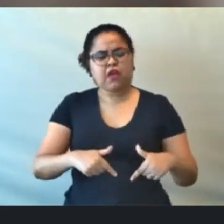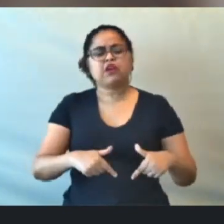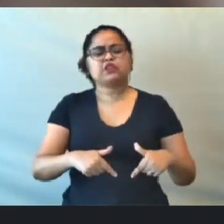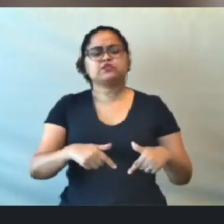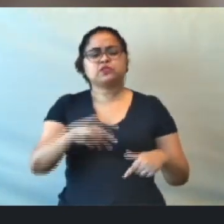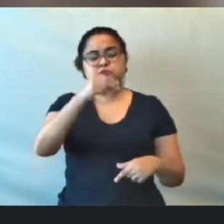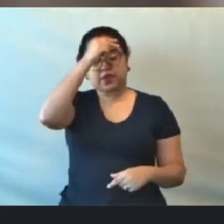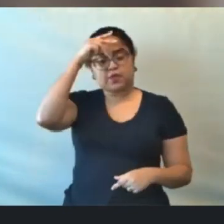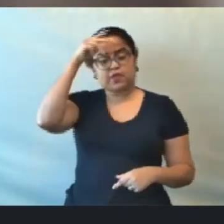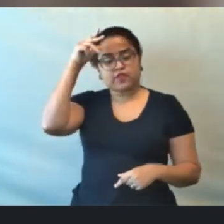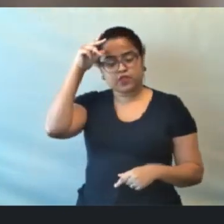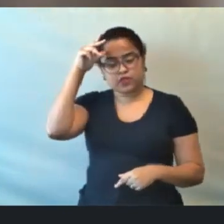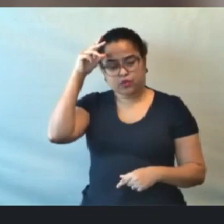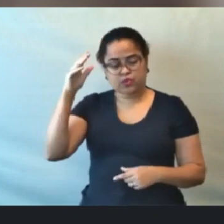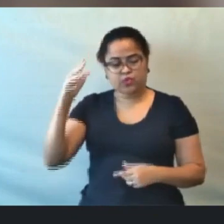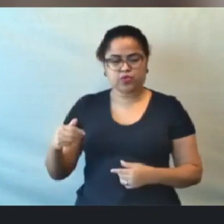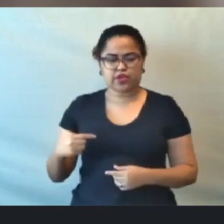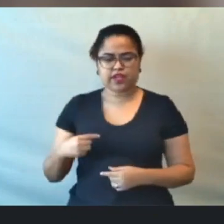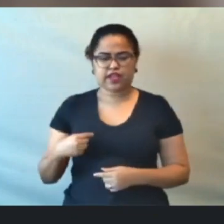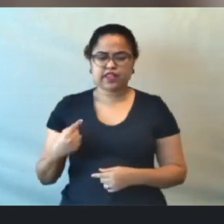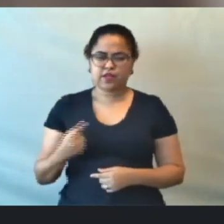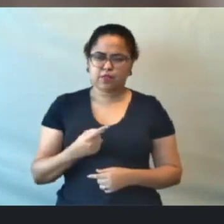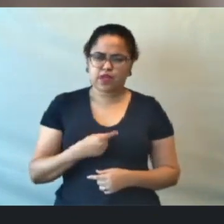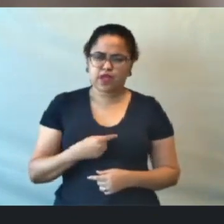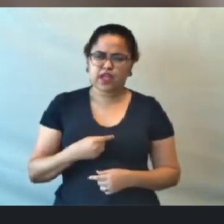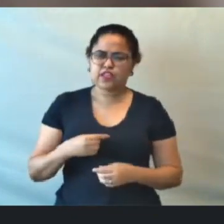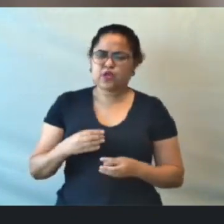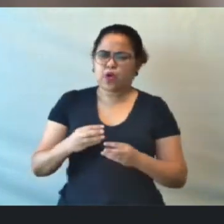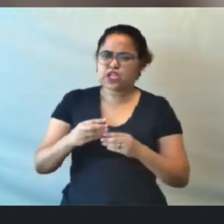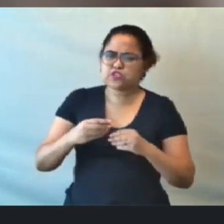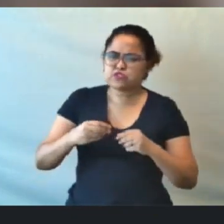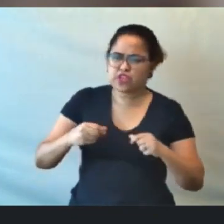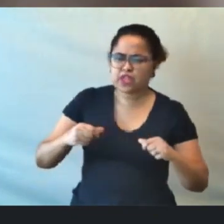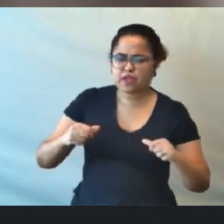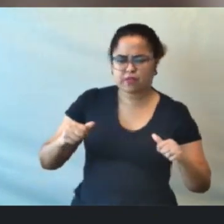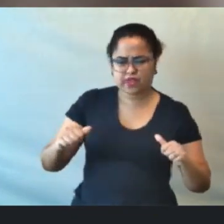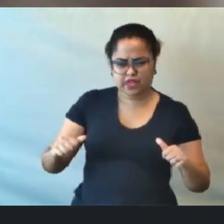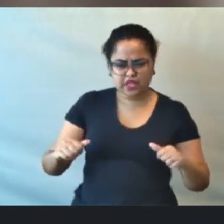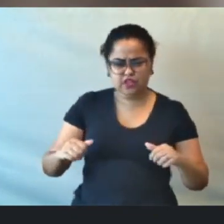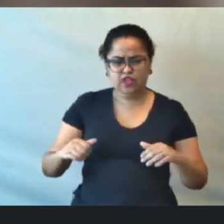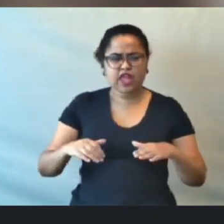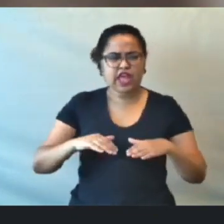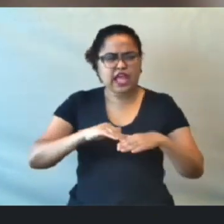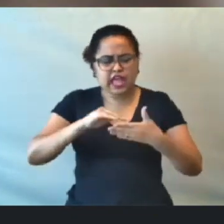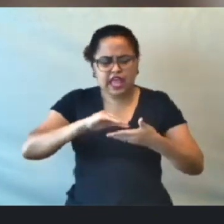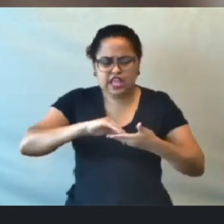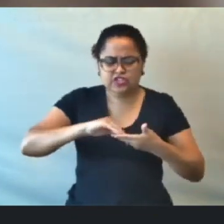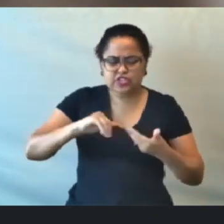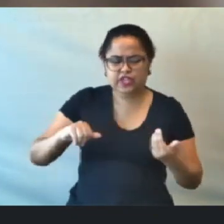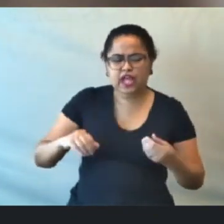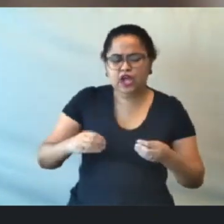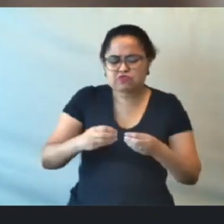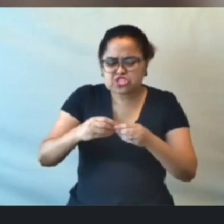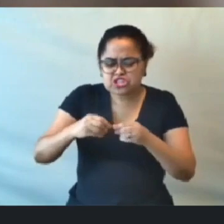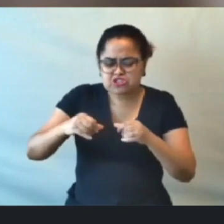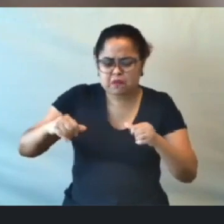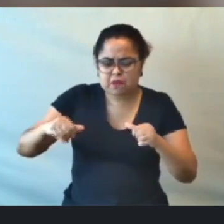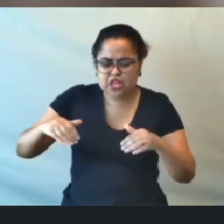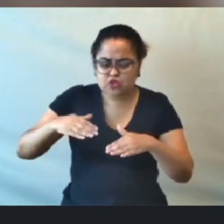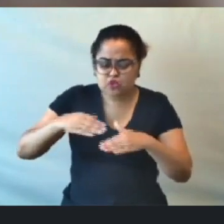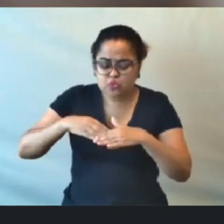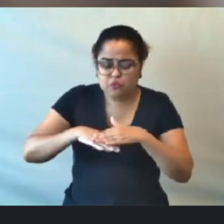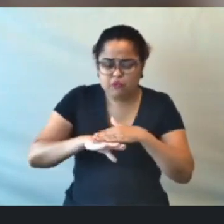do assoreamento, retirada de sedimento do fundo, abertura das comportas para permitir um mau fluxo de